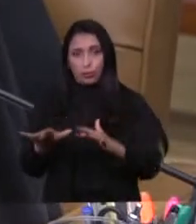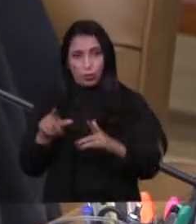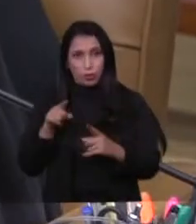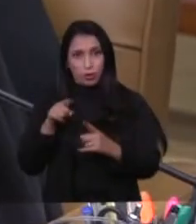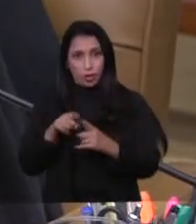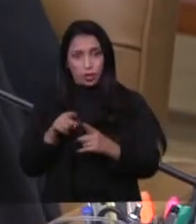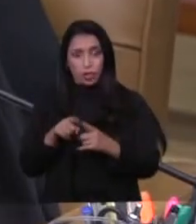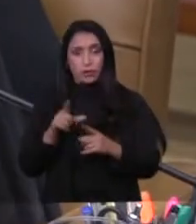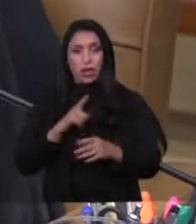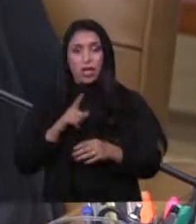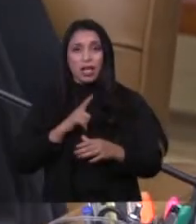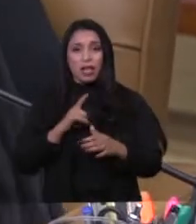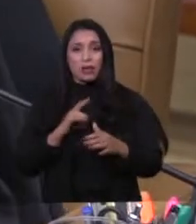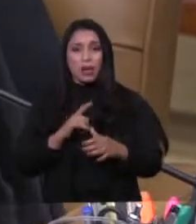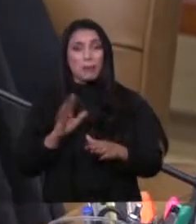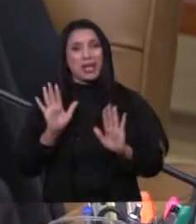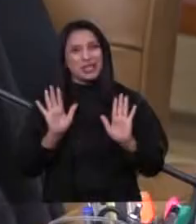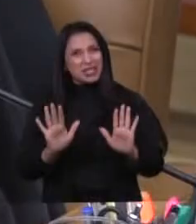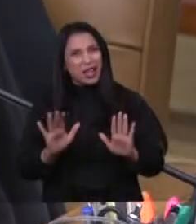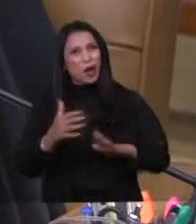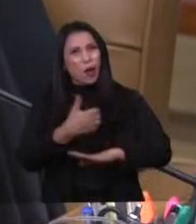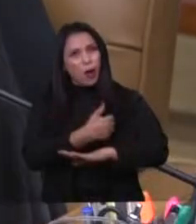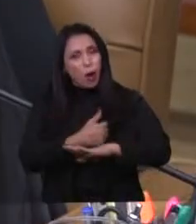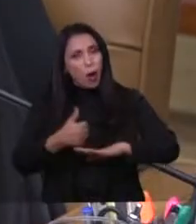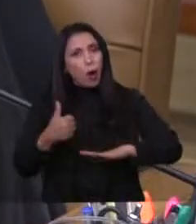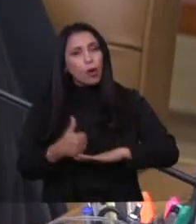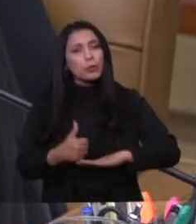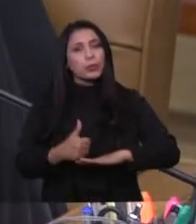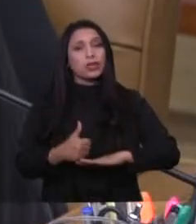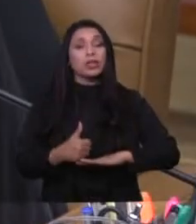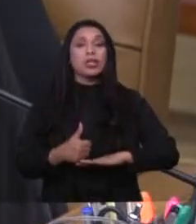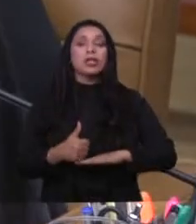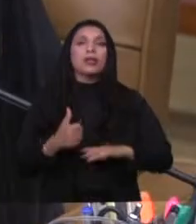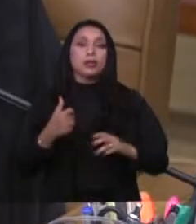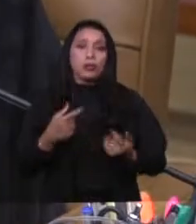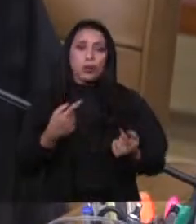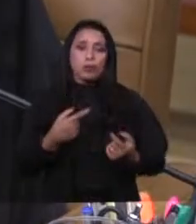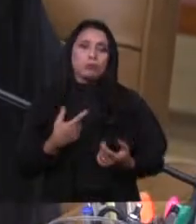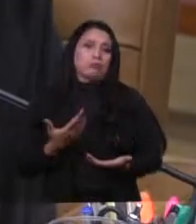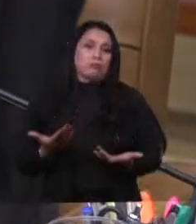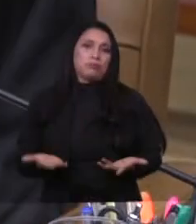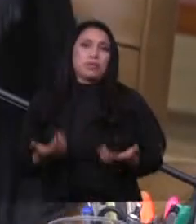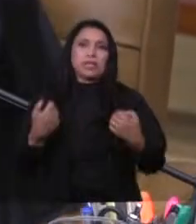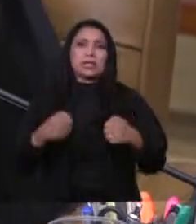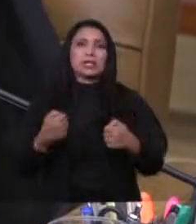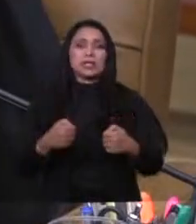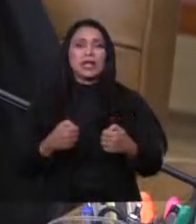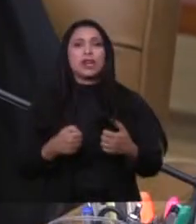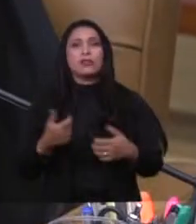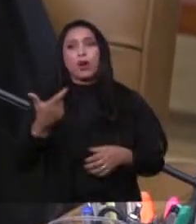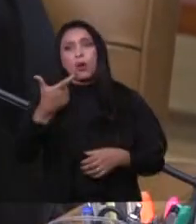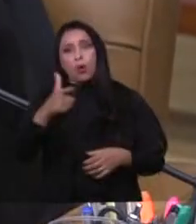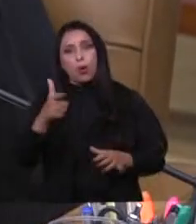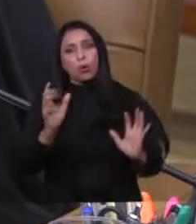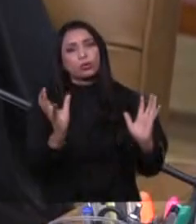mas qualquer ação de golpe de Estado dependeria de uma ação de outras